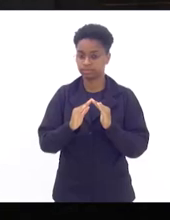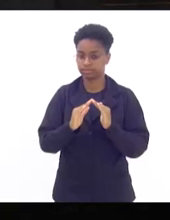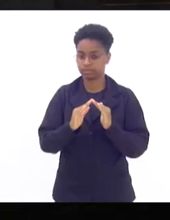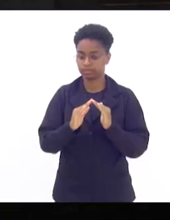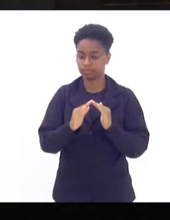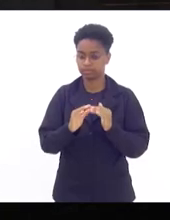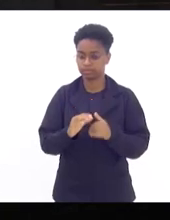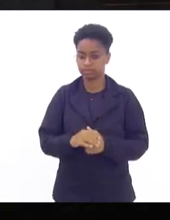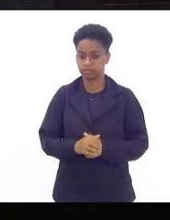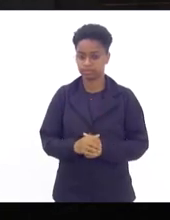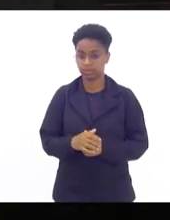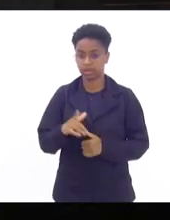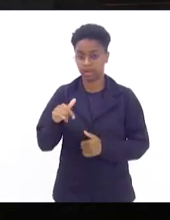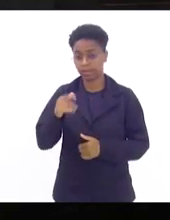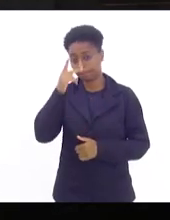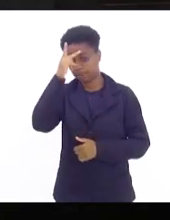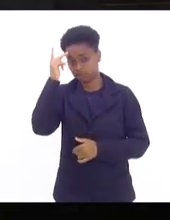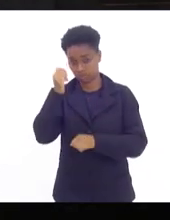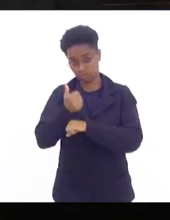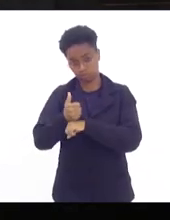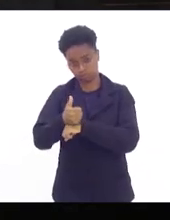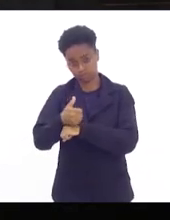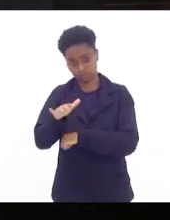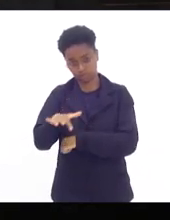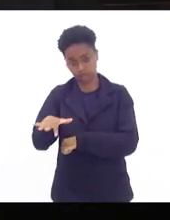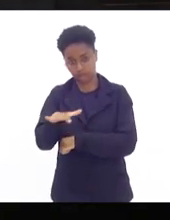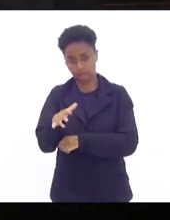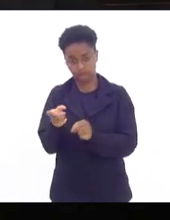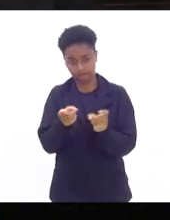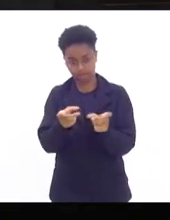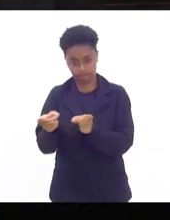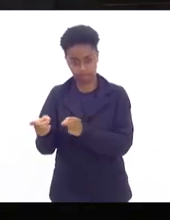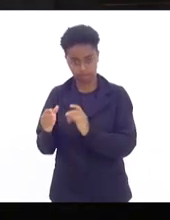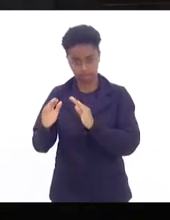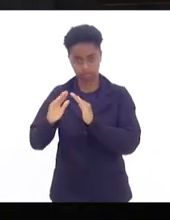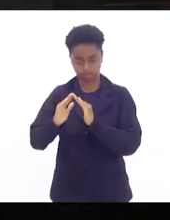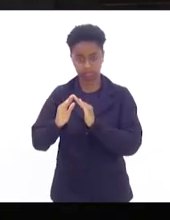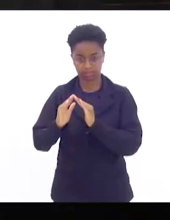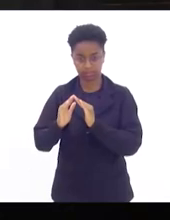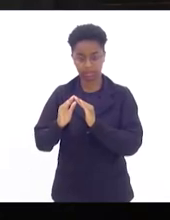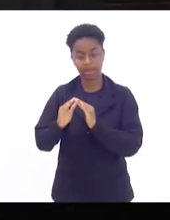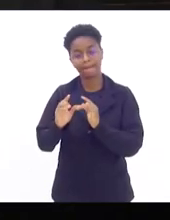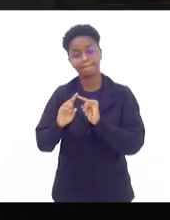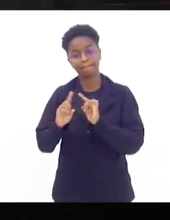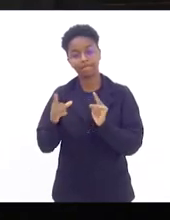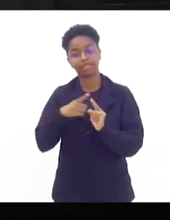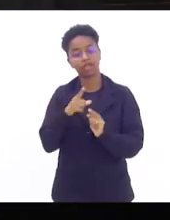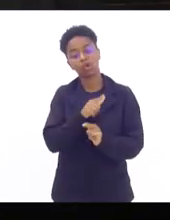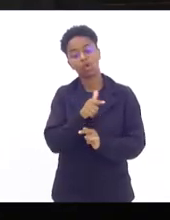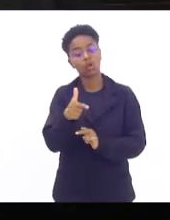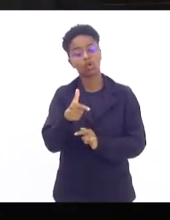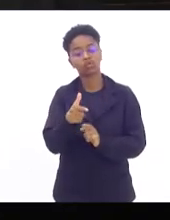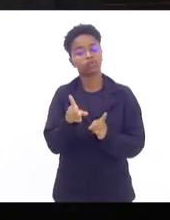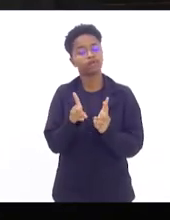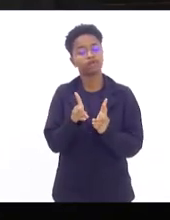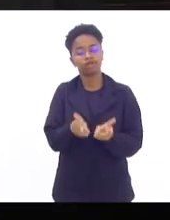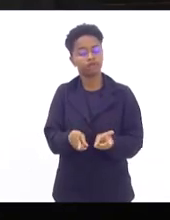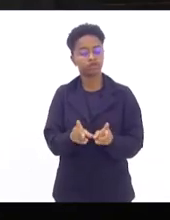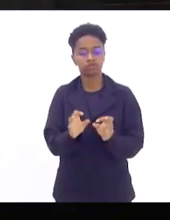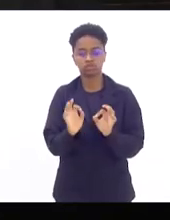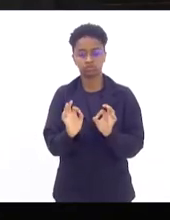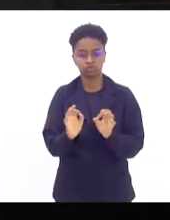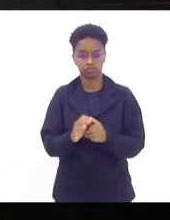além do corretor, nessas áreas, tem um outro corretor fixo,